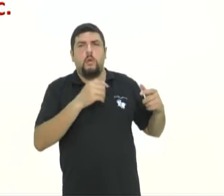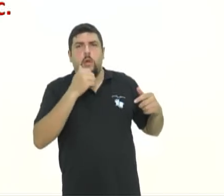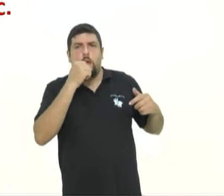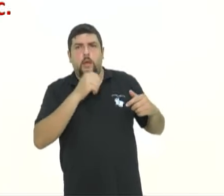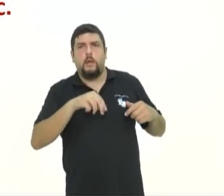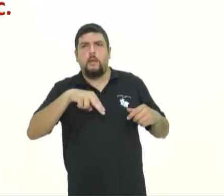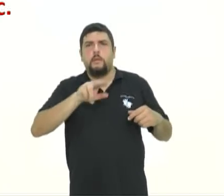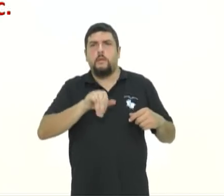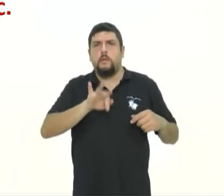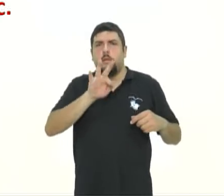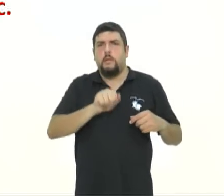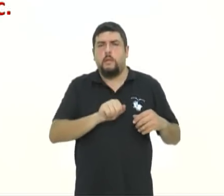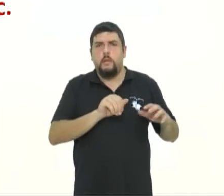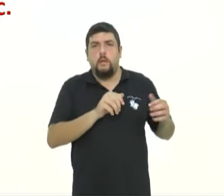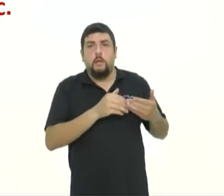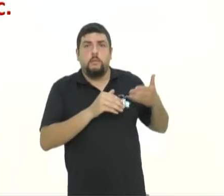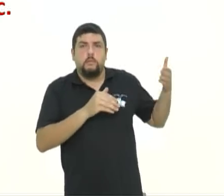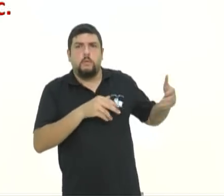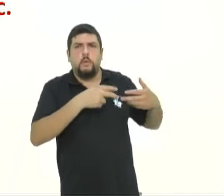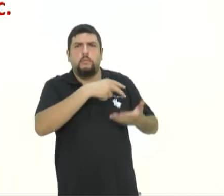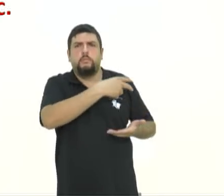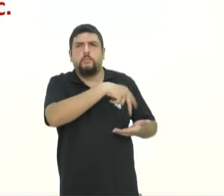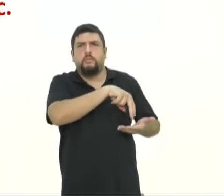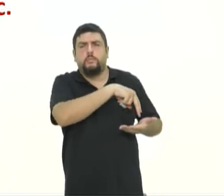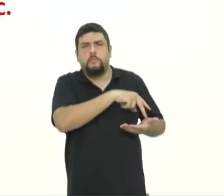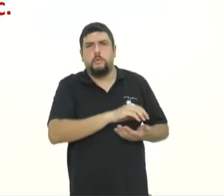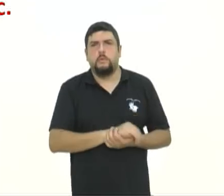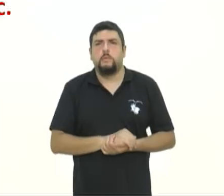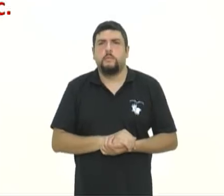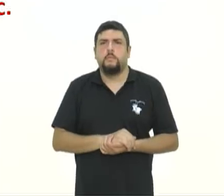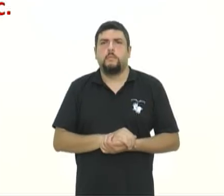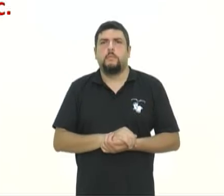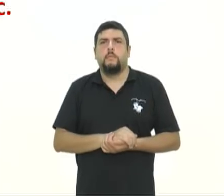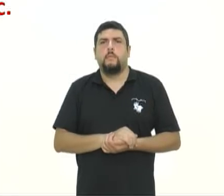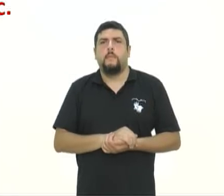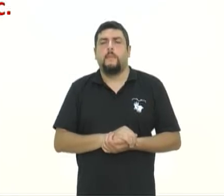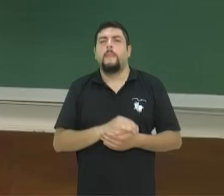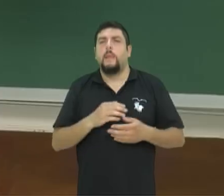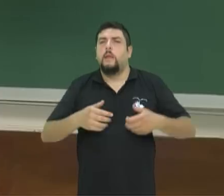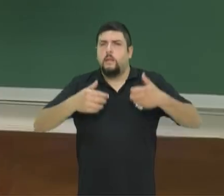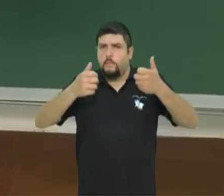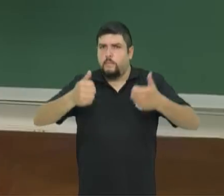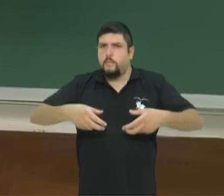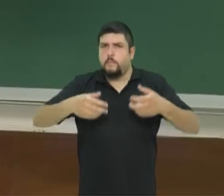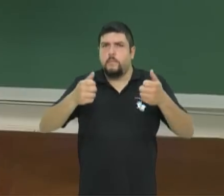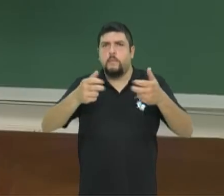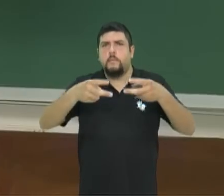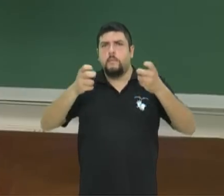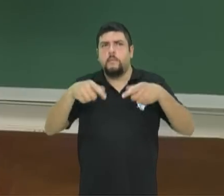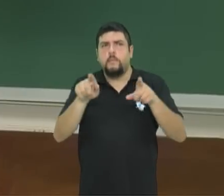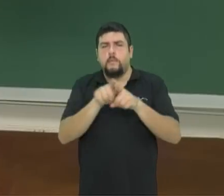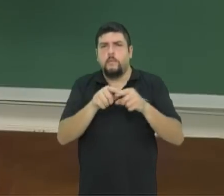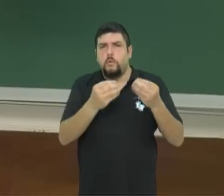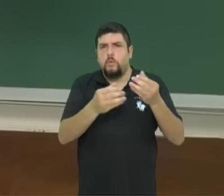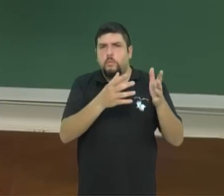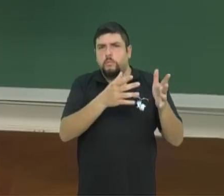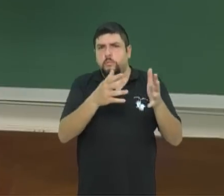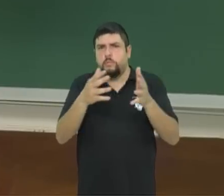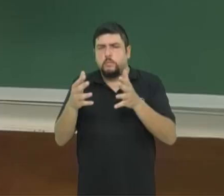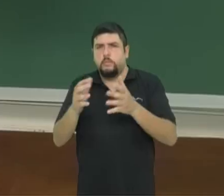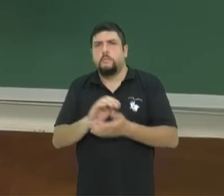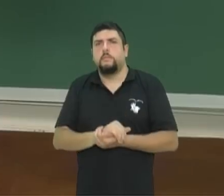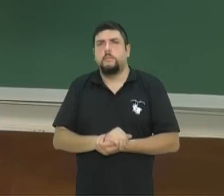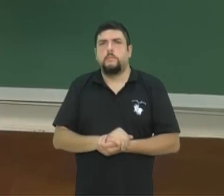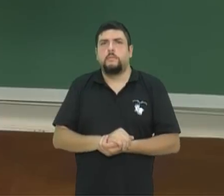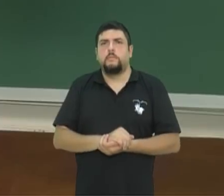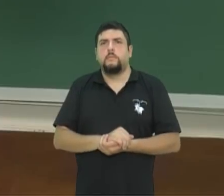costumava cantar e dançar. Então vejam ali, enquanto perseguia ninfas, entre vírgulas, também introduzindo uma explicação, certo?